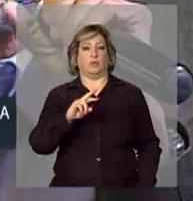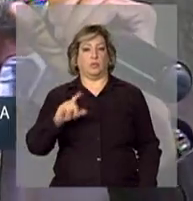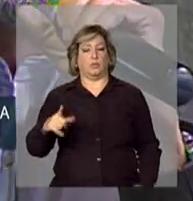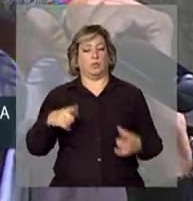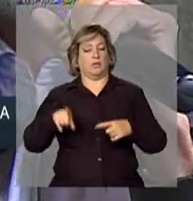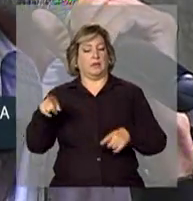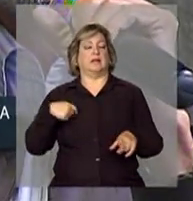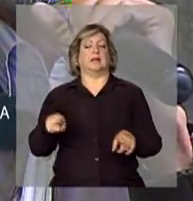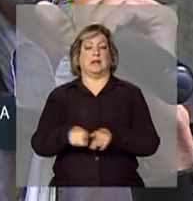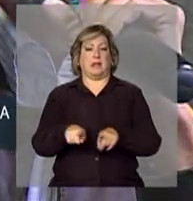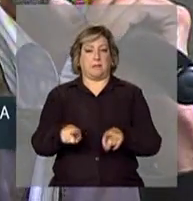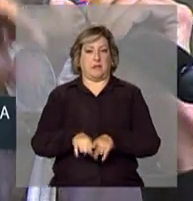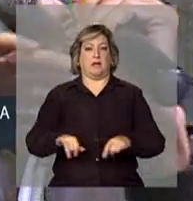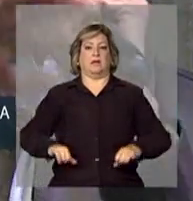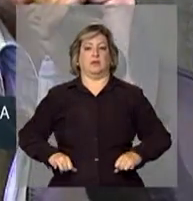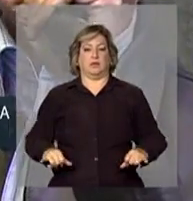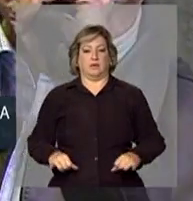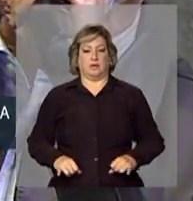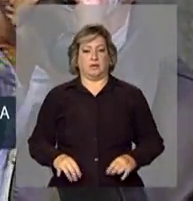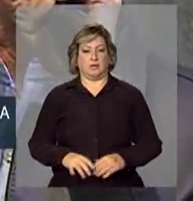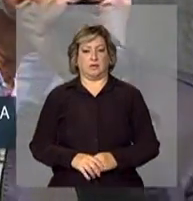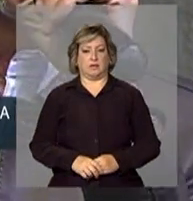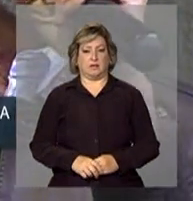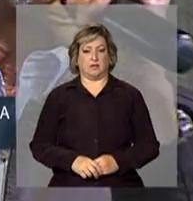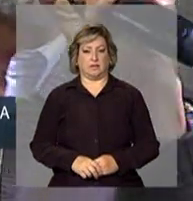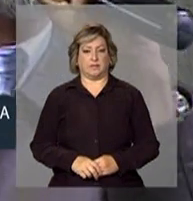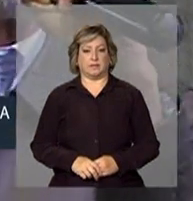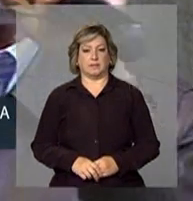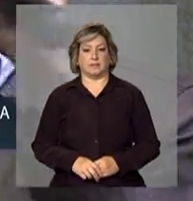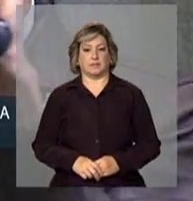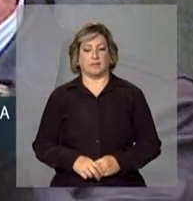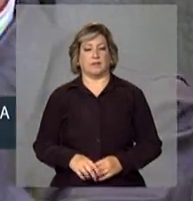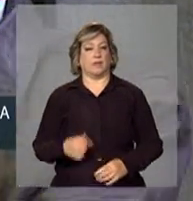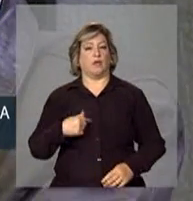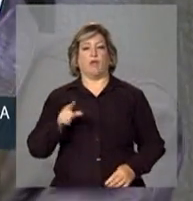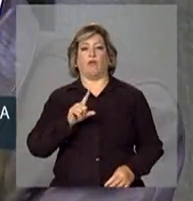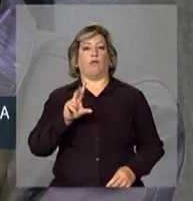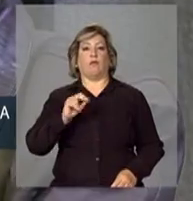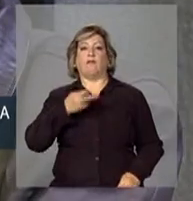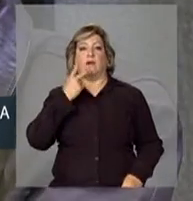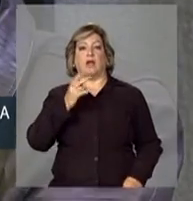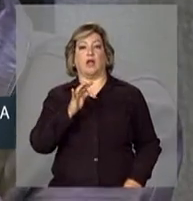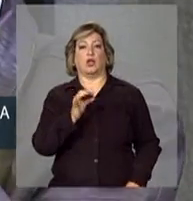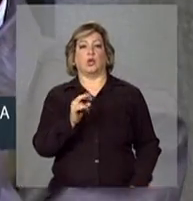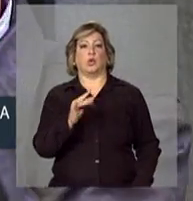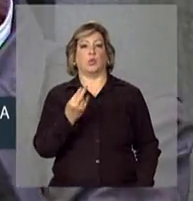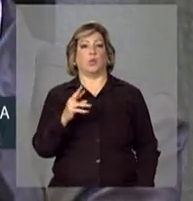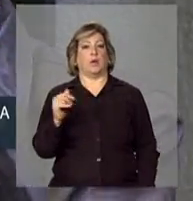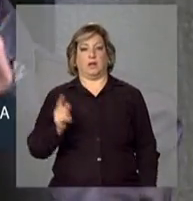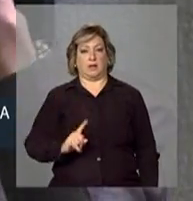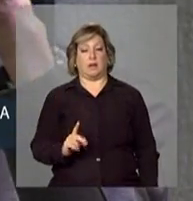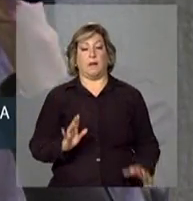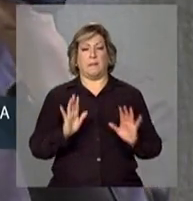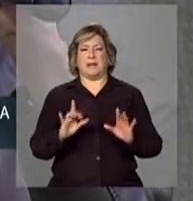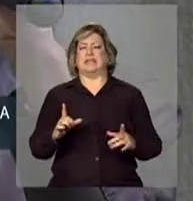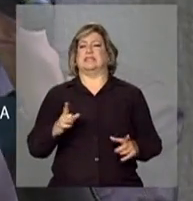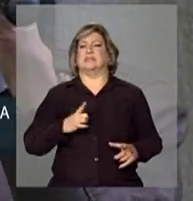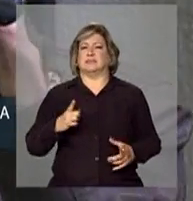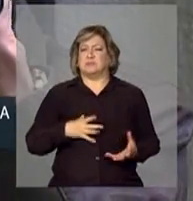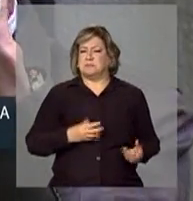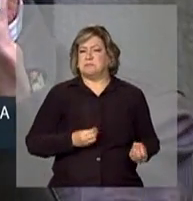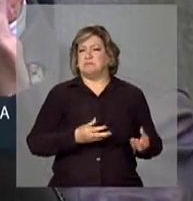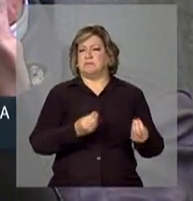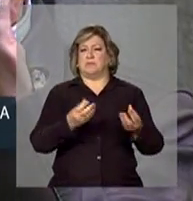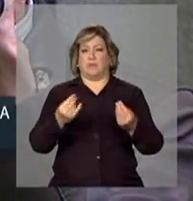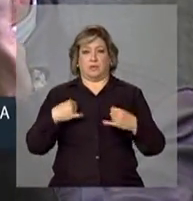Sul. Bem, não vou falar das torturas, não, mas tem muita